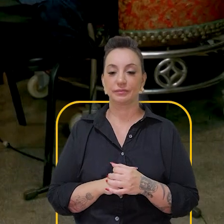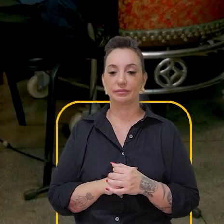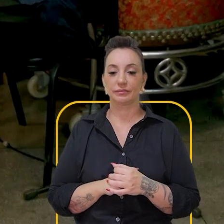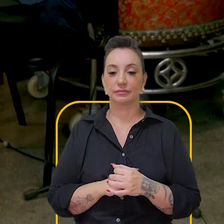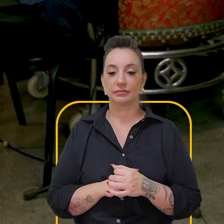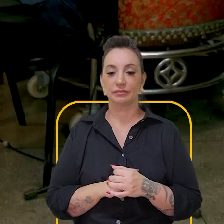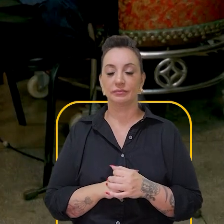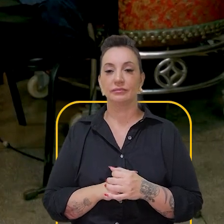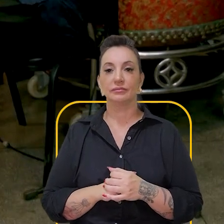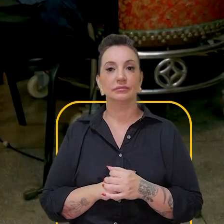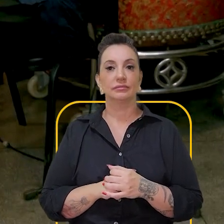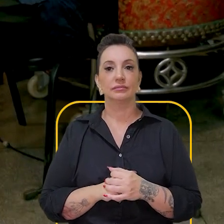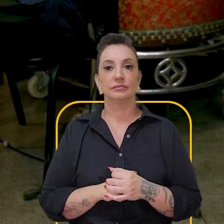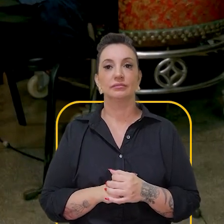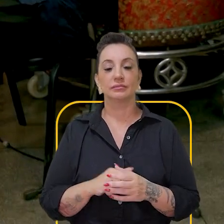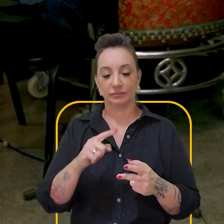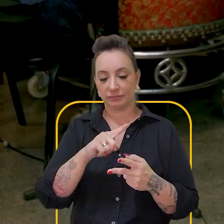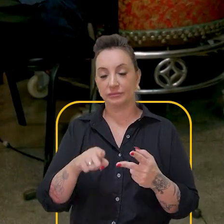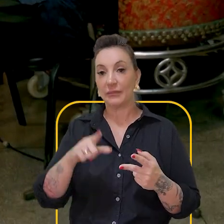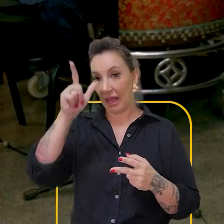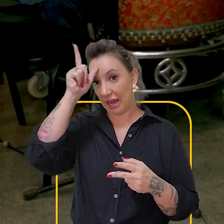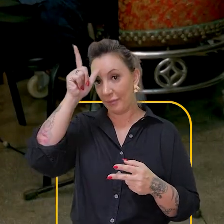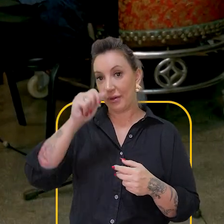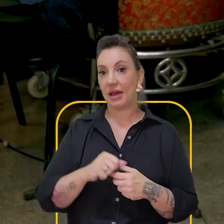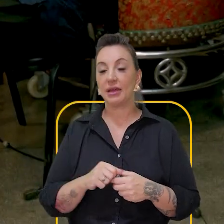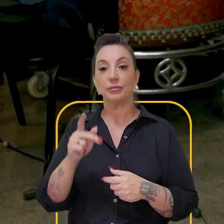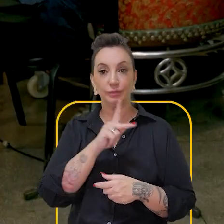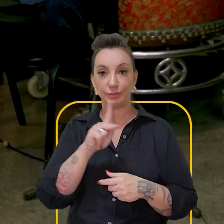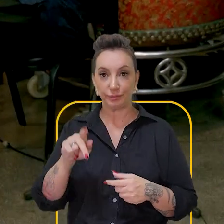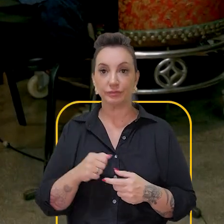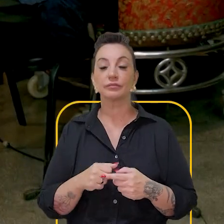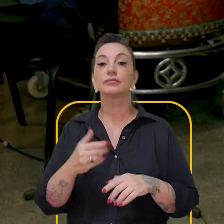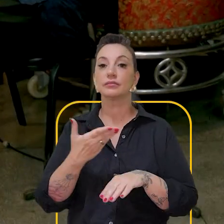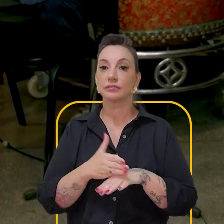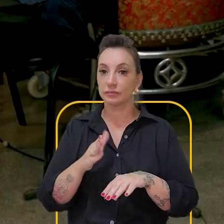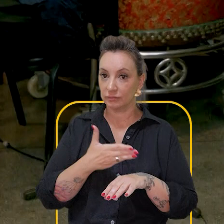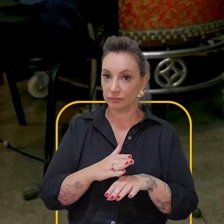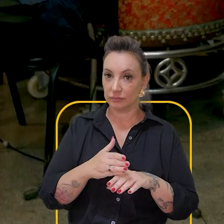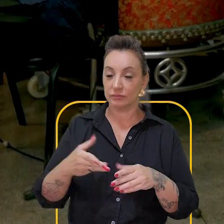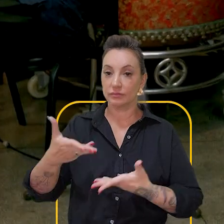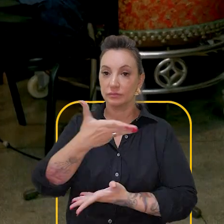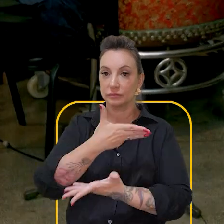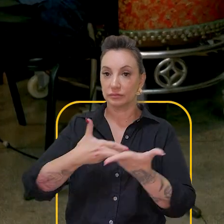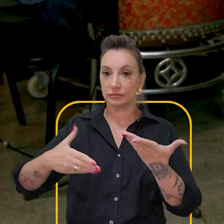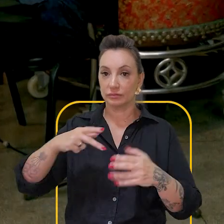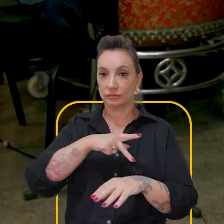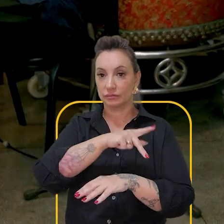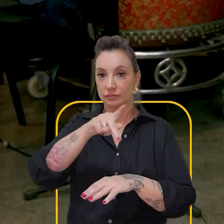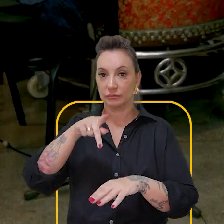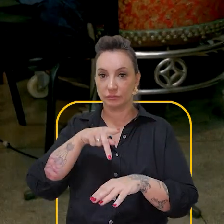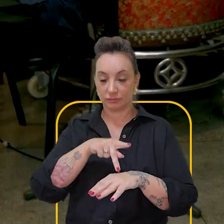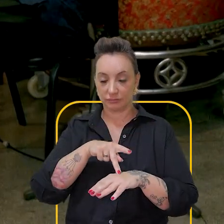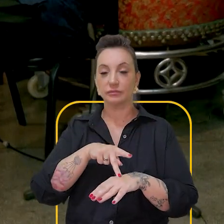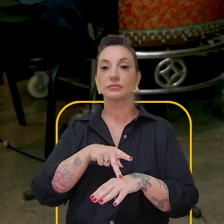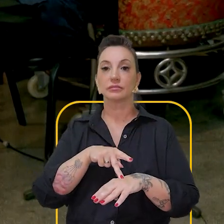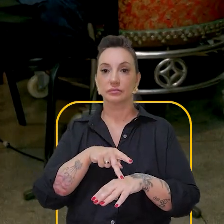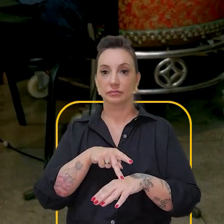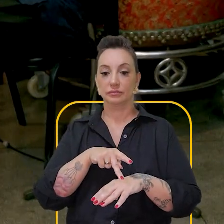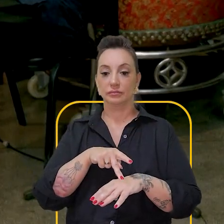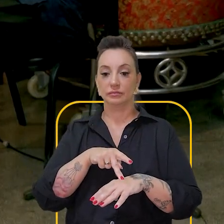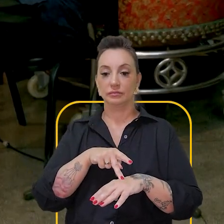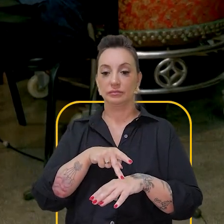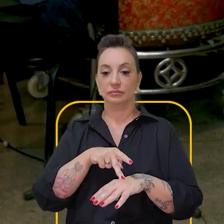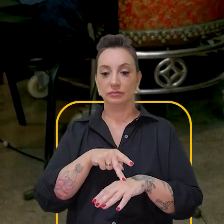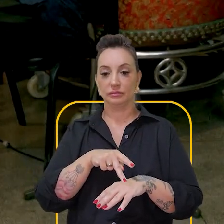ah ambos Mestres da da Alemanha praticou também fez intercâmbios técnico de